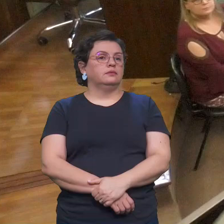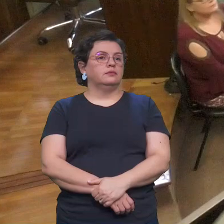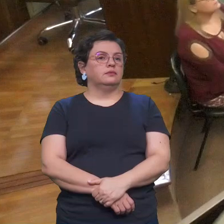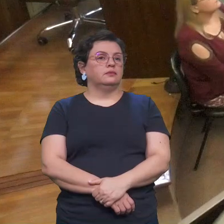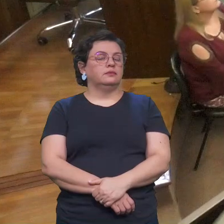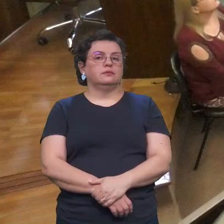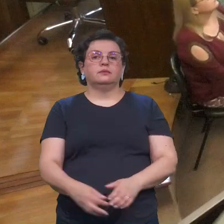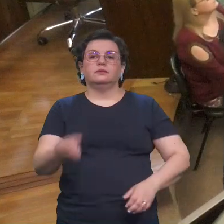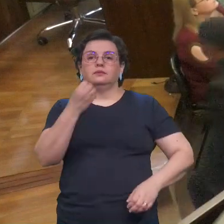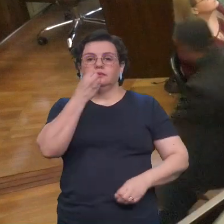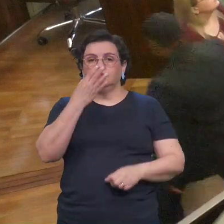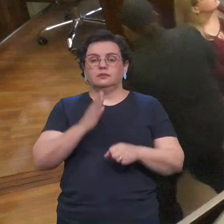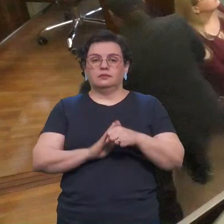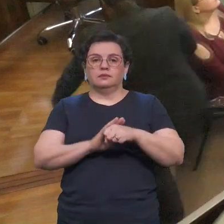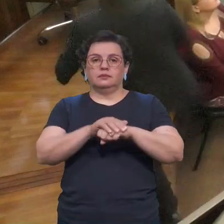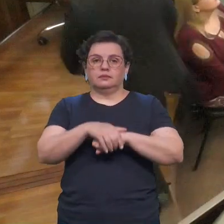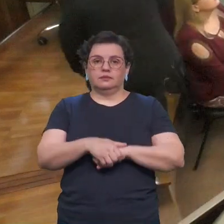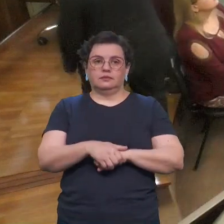Boa noite.